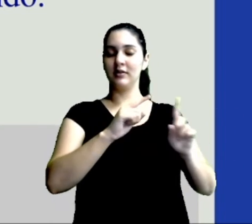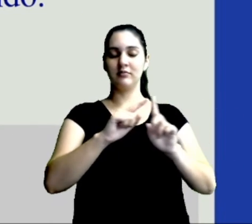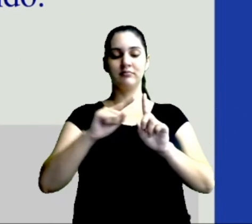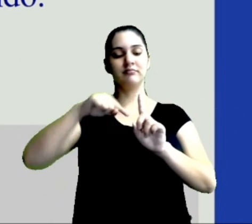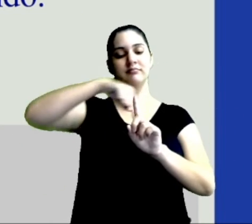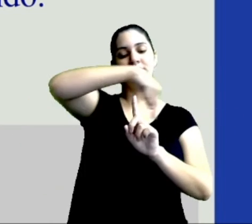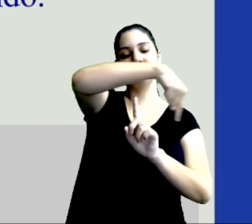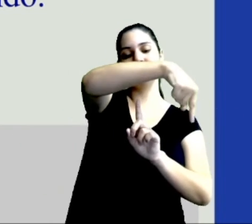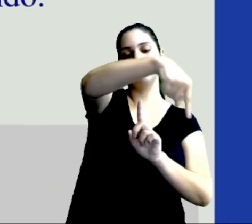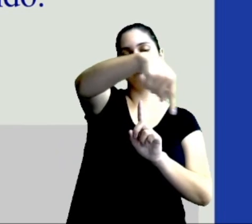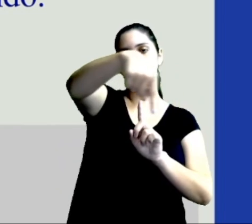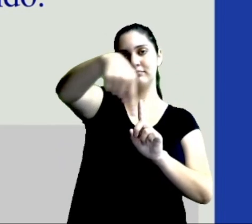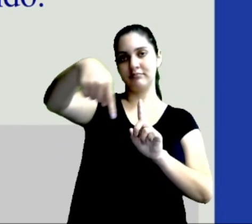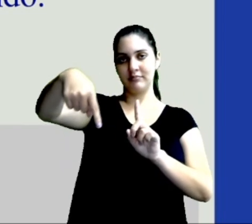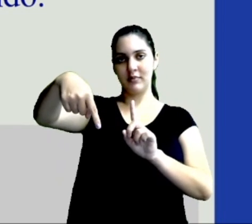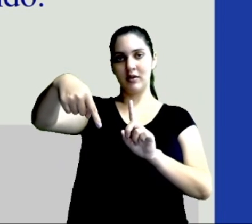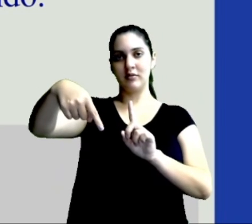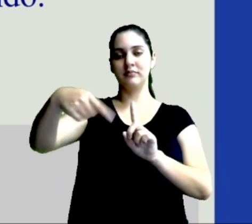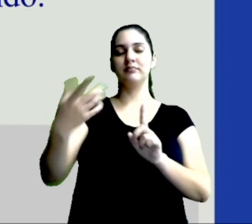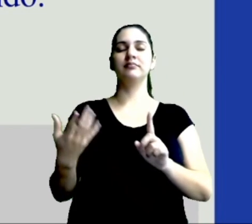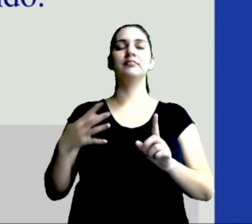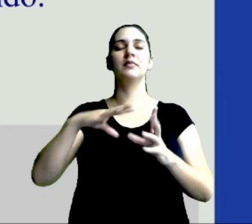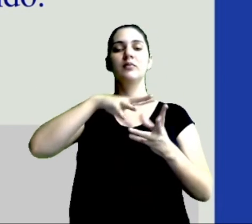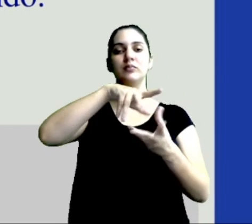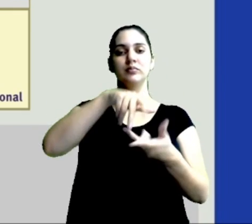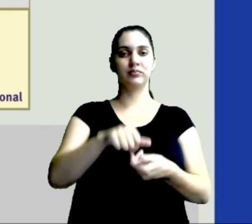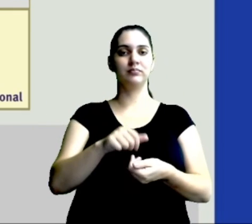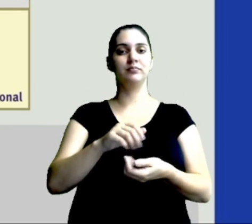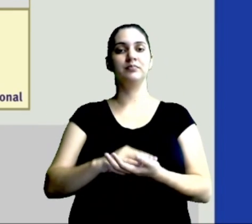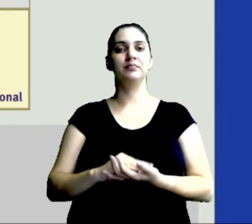sentido contrário, pelo ocidente, dando a volta ao mundo.